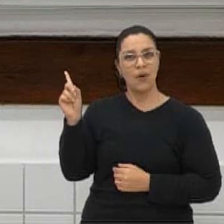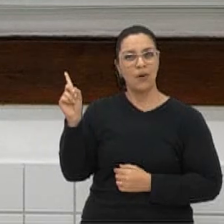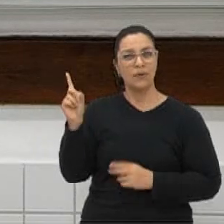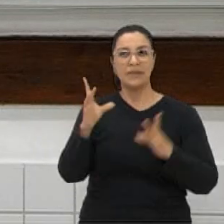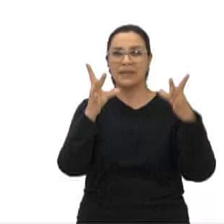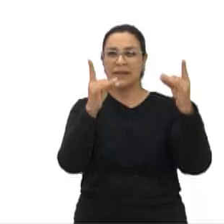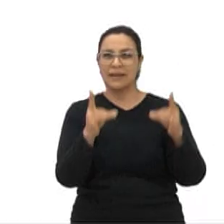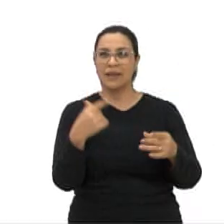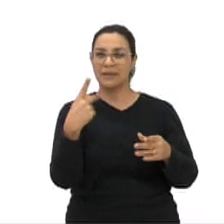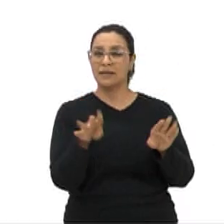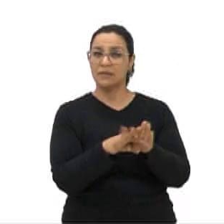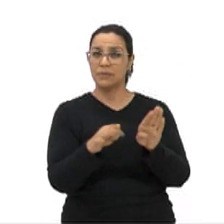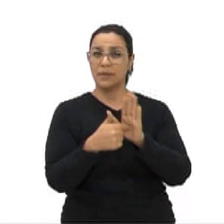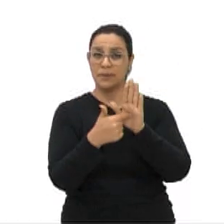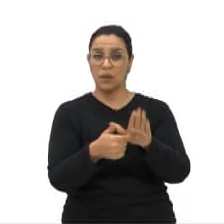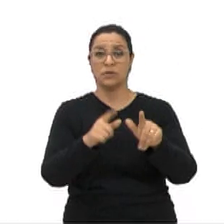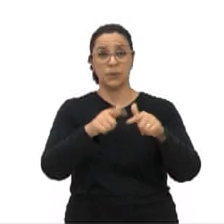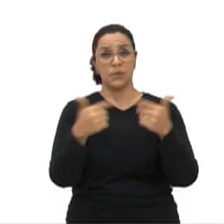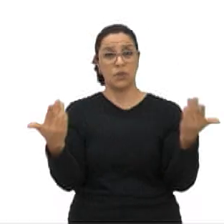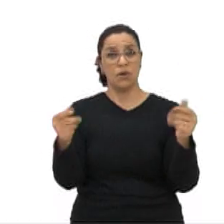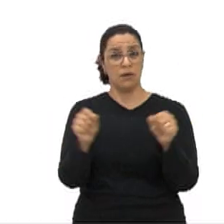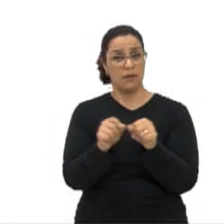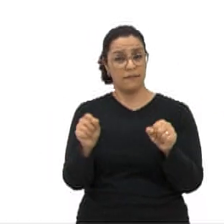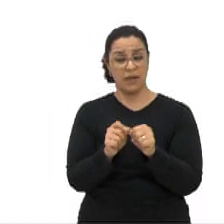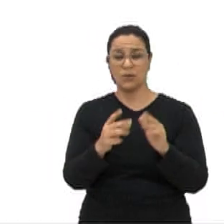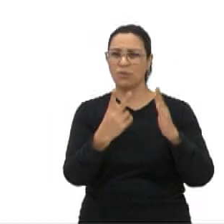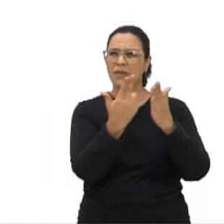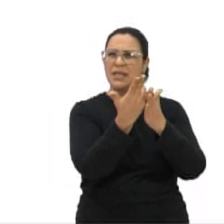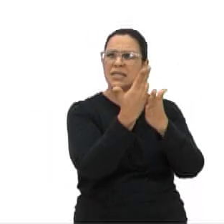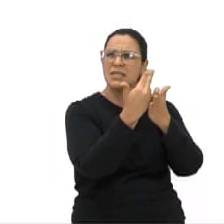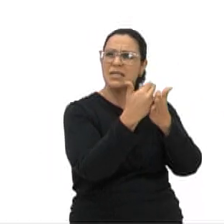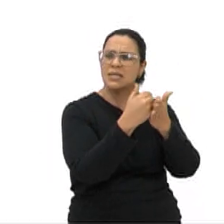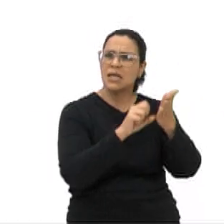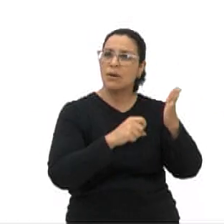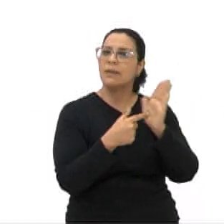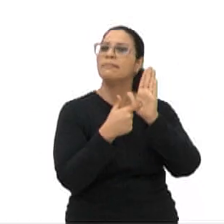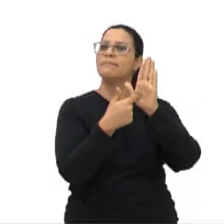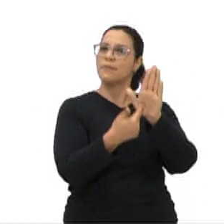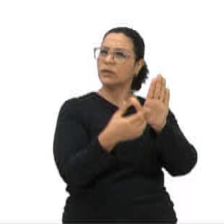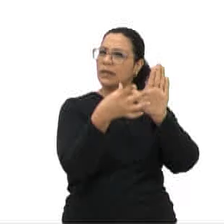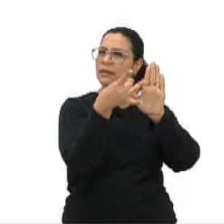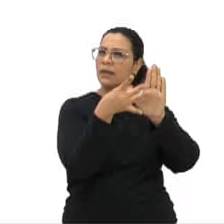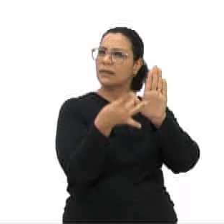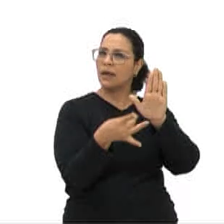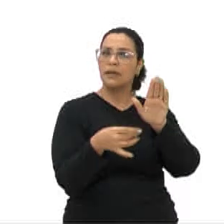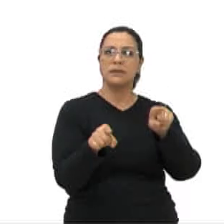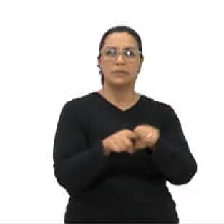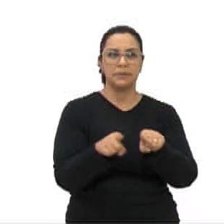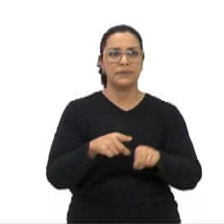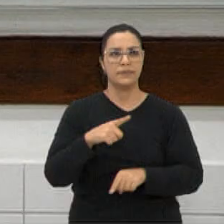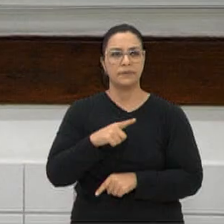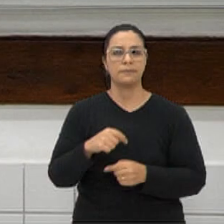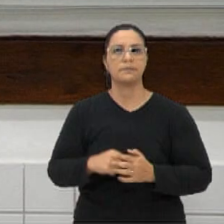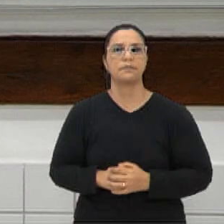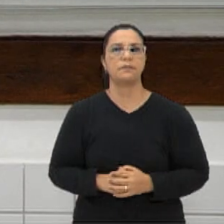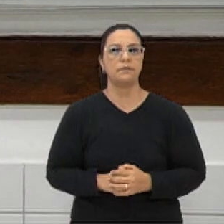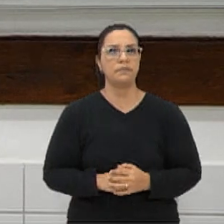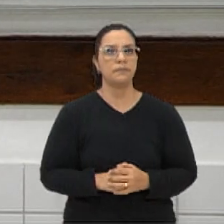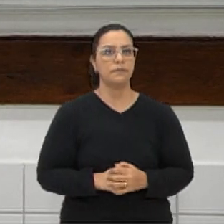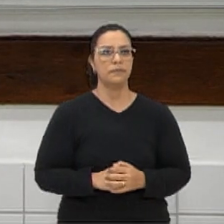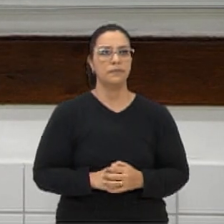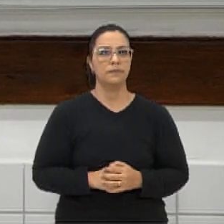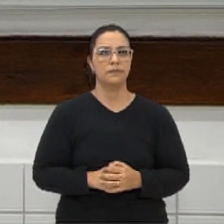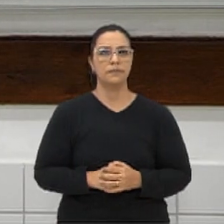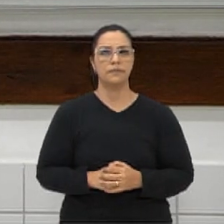nesse detalhe, tá? Então, ao fazer esse trabalho, todo esse esforço, ele vai nos demonstrar essa oposição